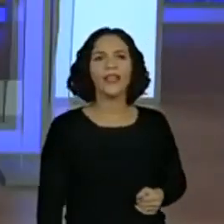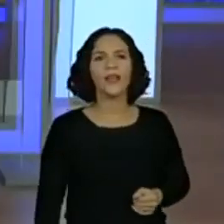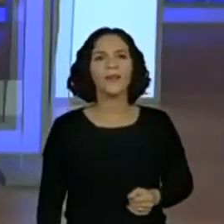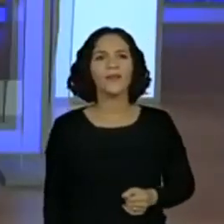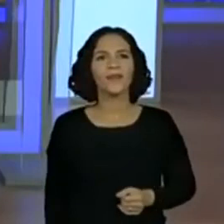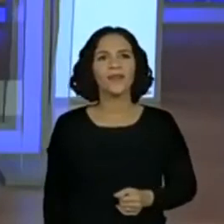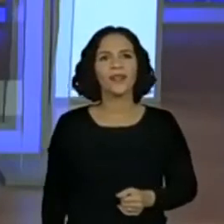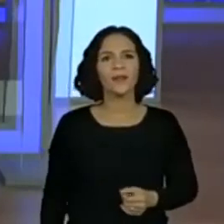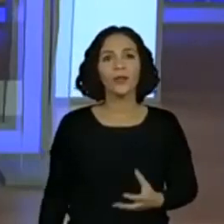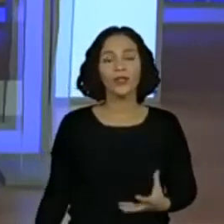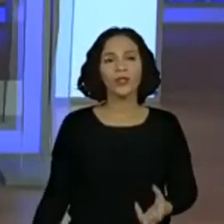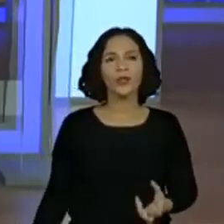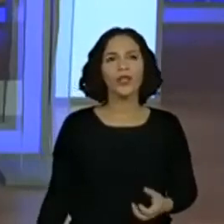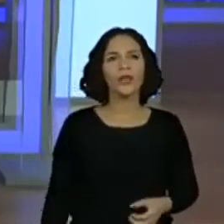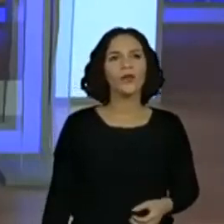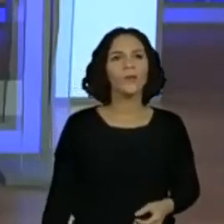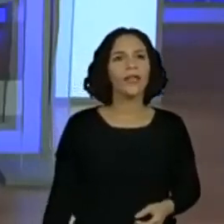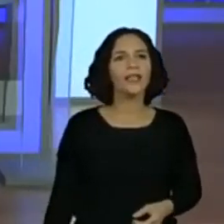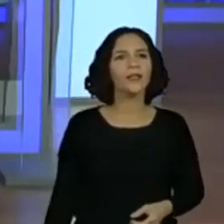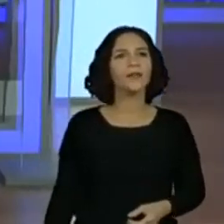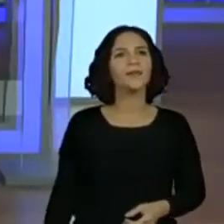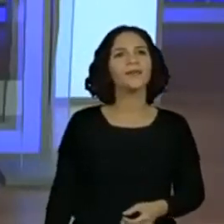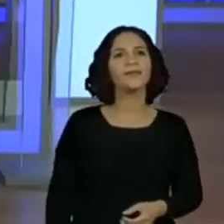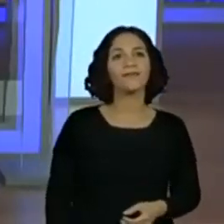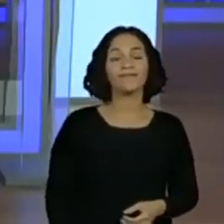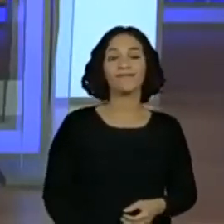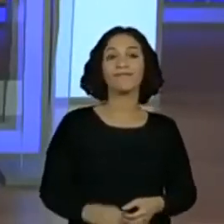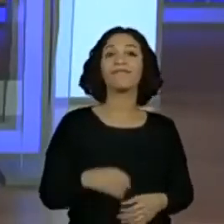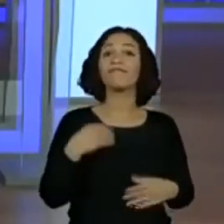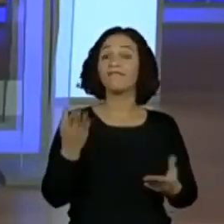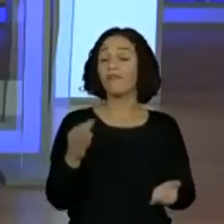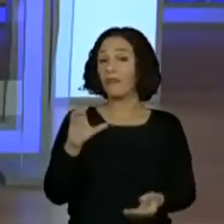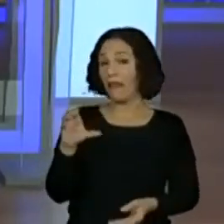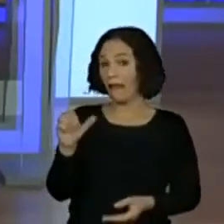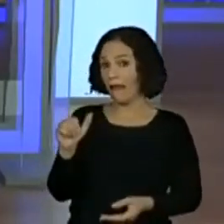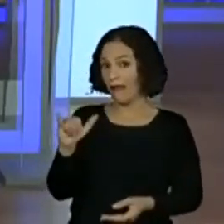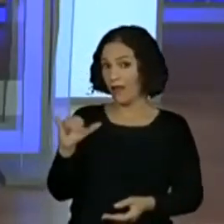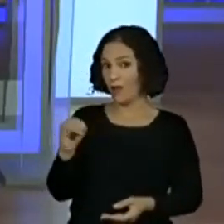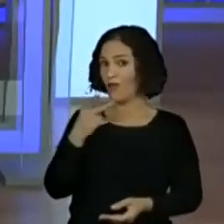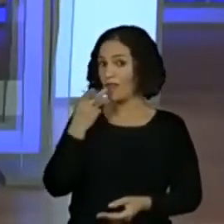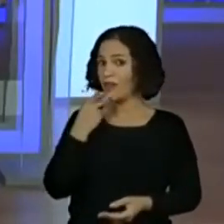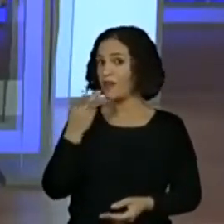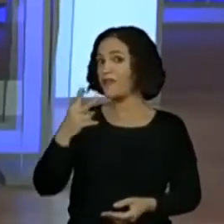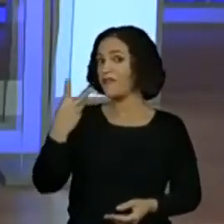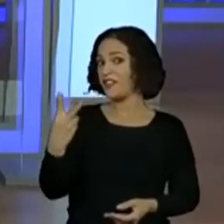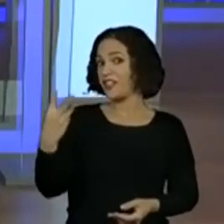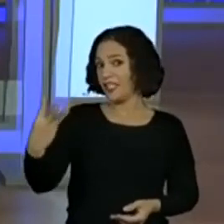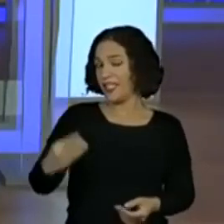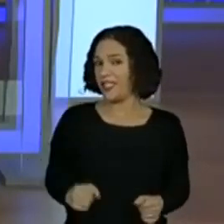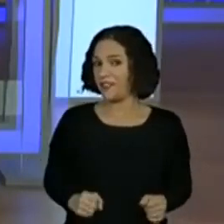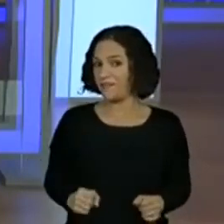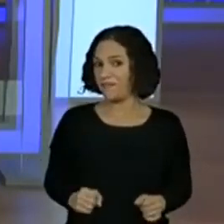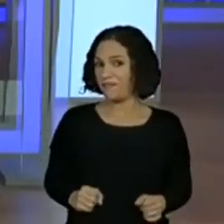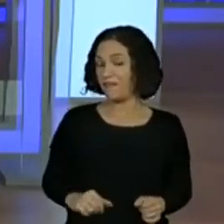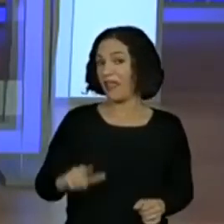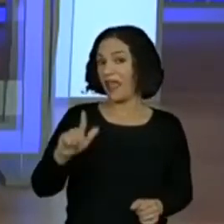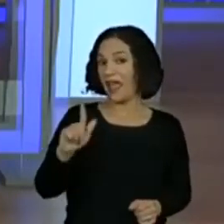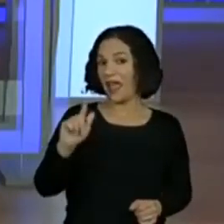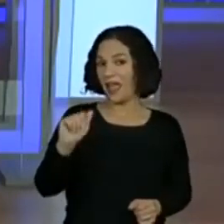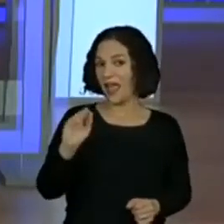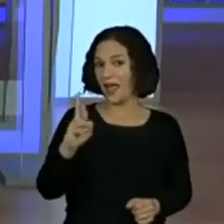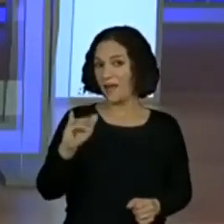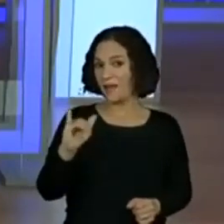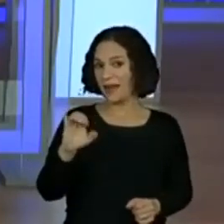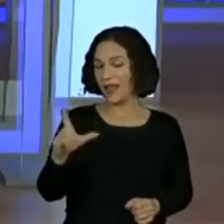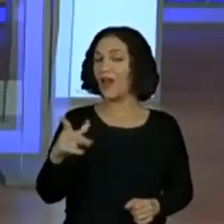Já estão falando, professora Kelly? Quantos? Ó, professora, o Caio disse que 23. O Gabriel respondeu